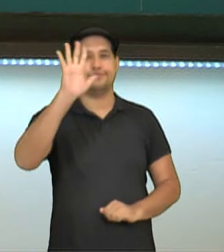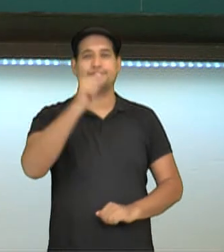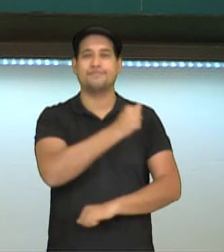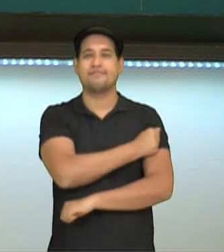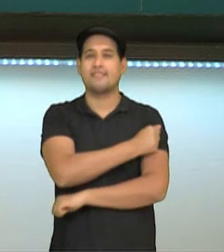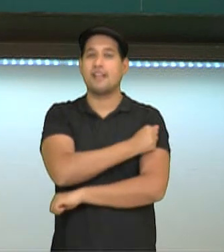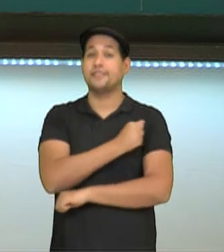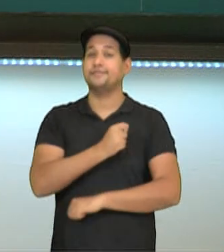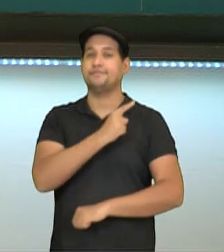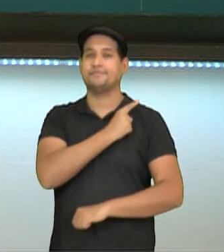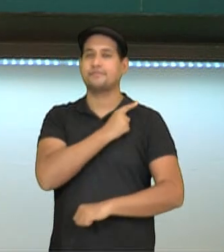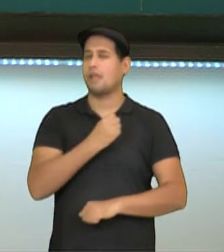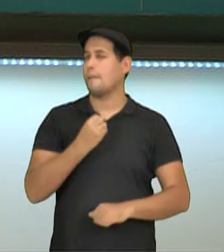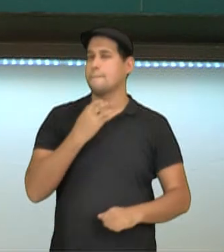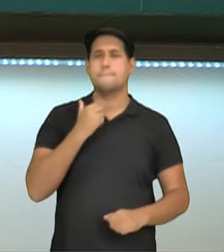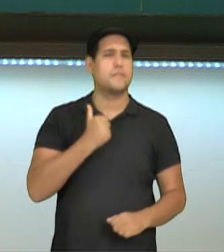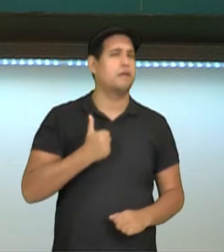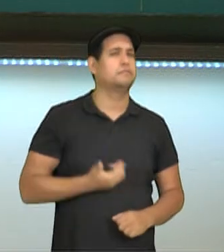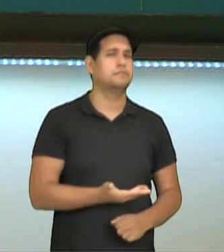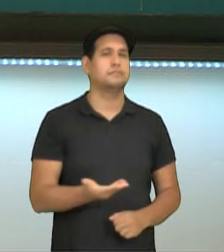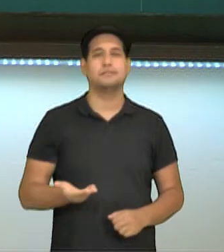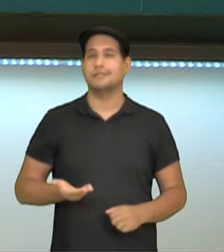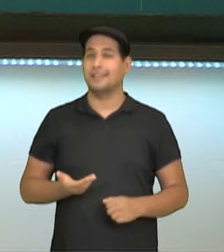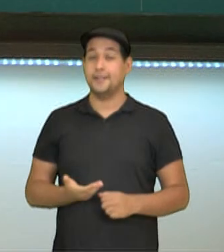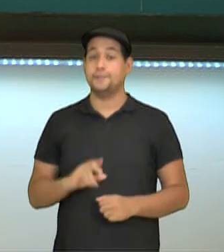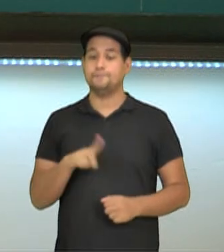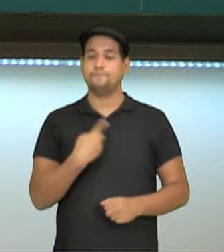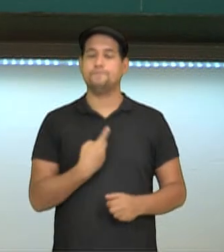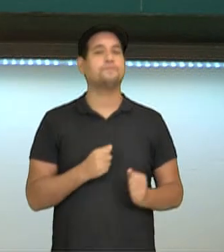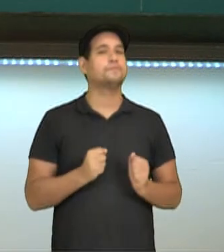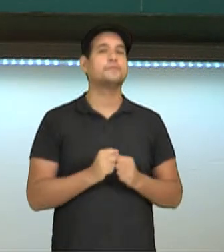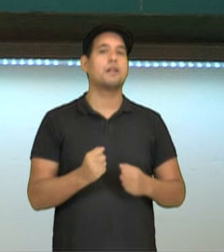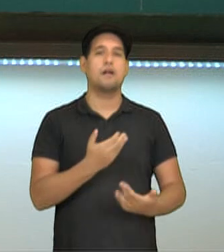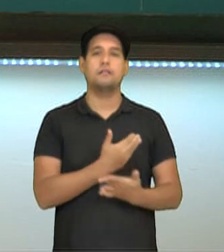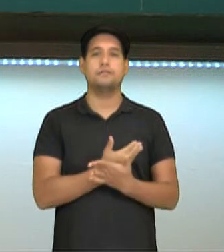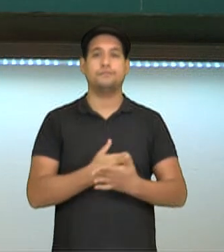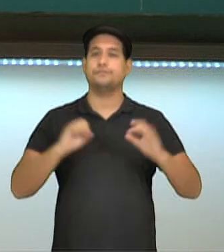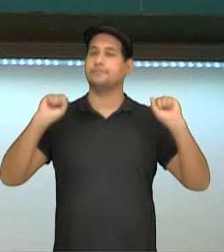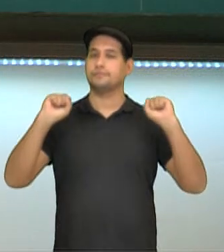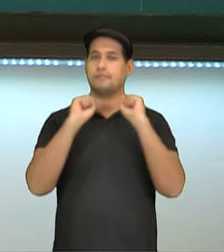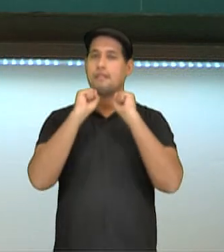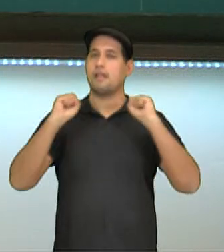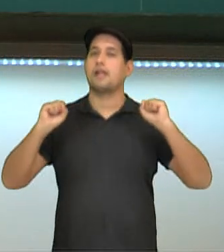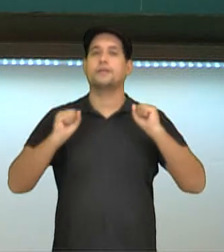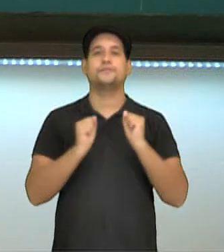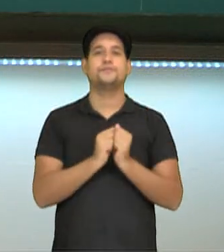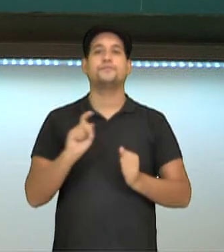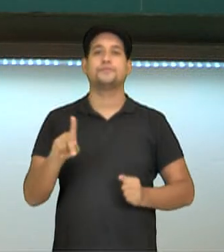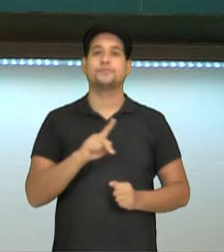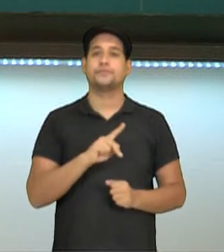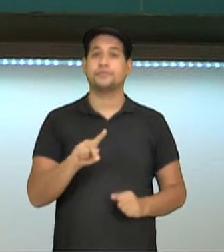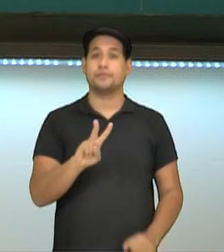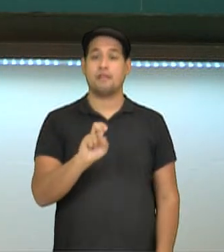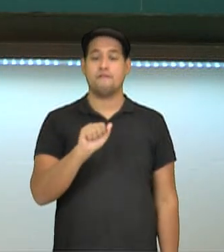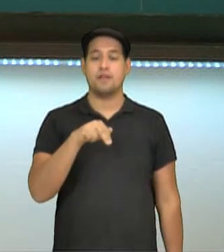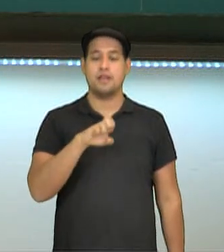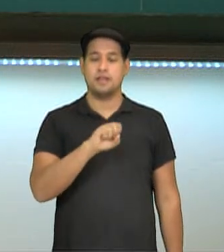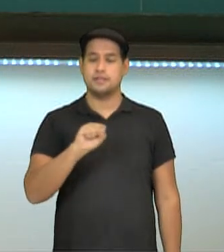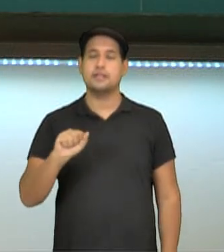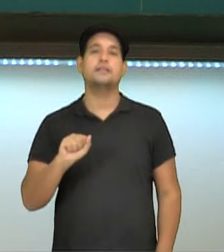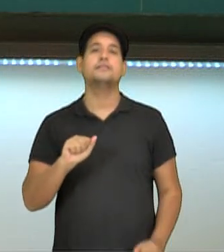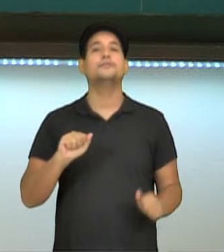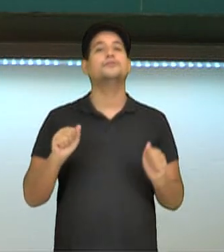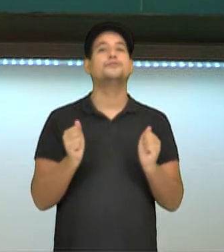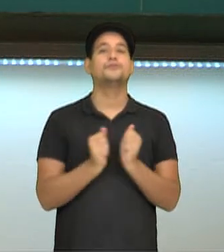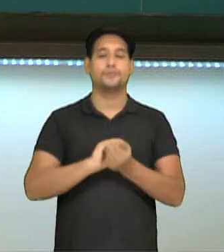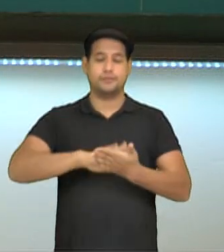estudantes da primeira série, tudo bem? Estamos aqui para mais uma aula de Educação Física comigo, que sou a professora Vanessa, e